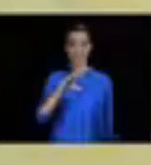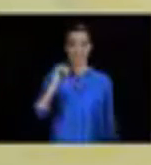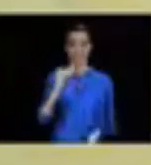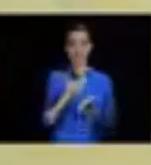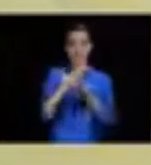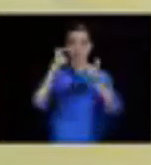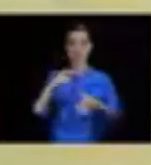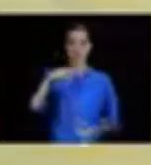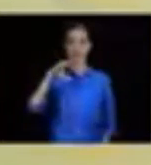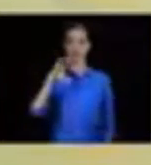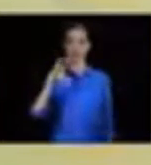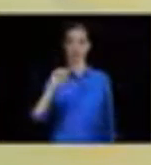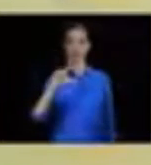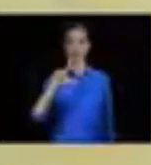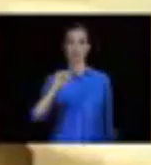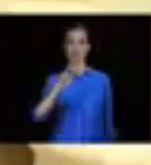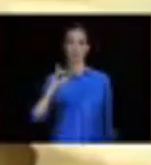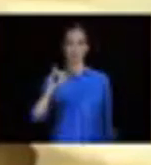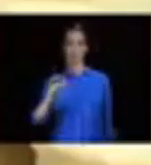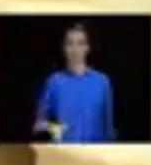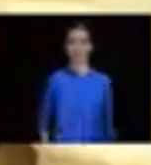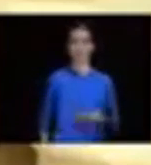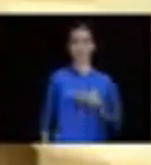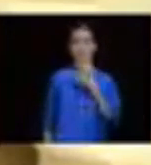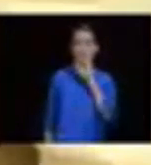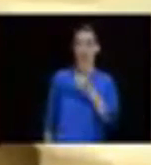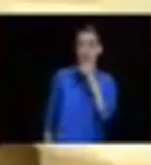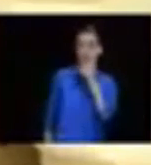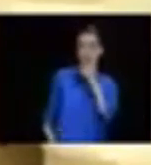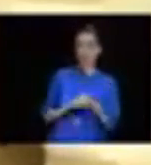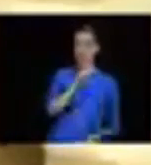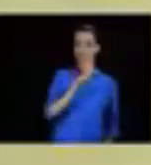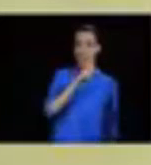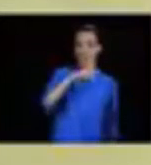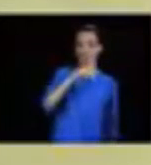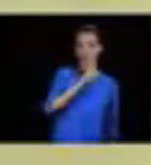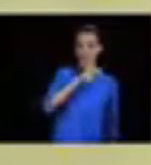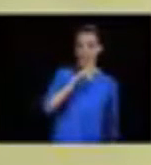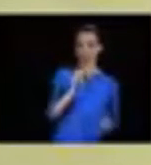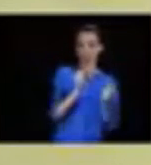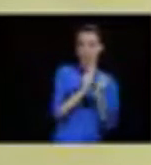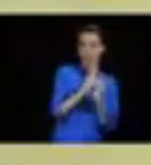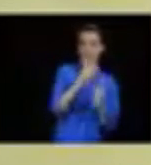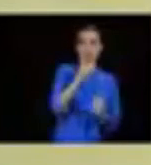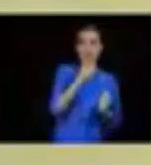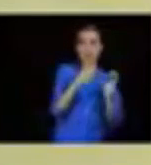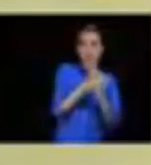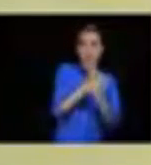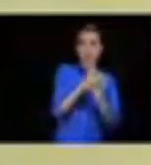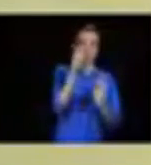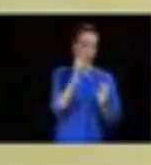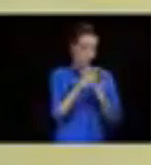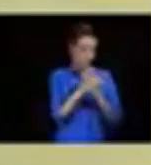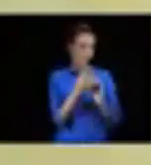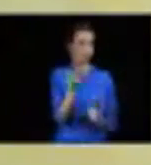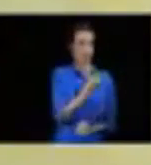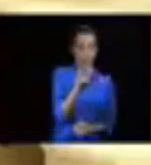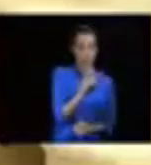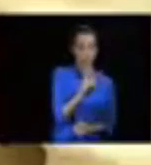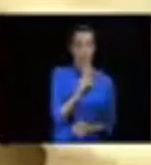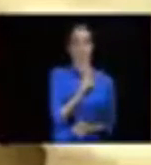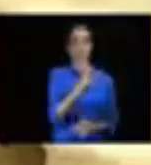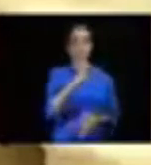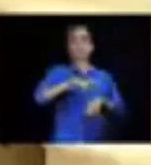Calábria. Meu avô, Zé Maria, ele, junto com a minha avó, num momento histórico em que a Itália